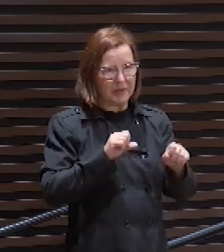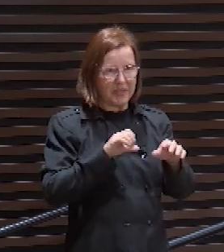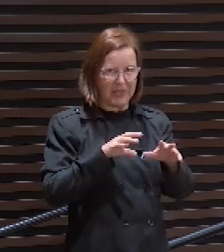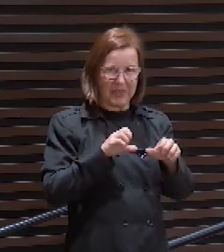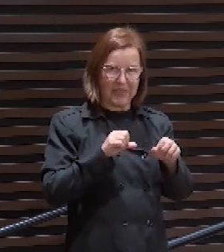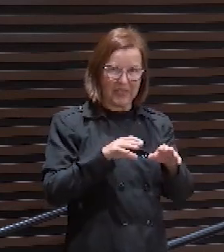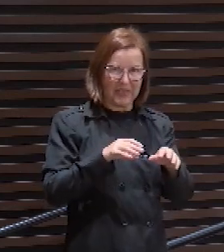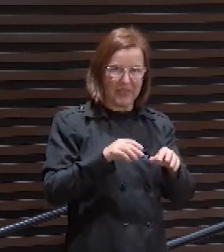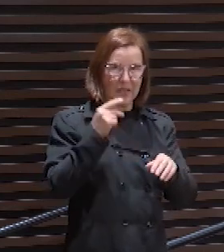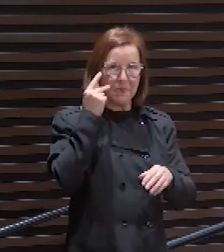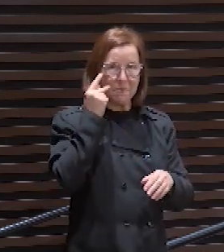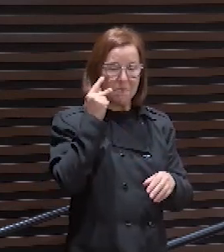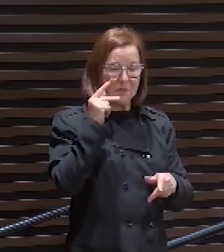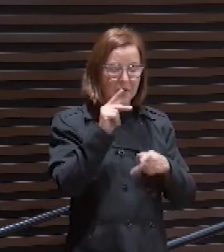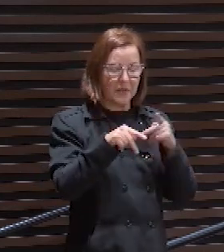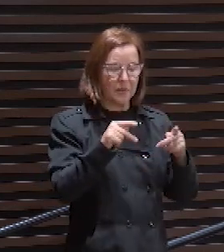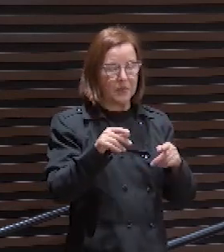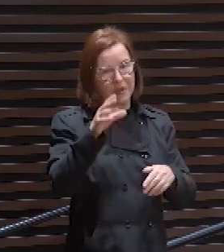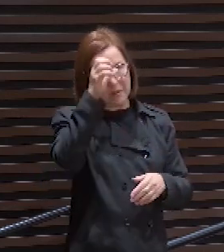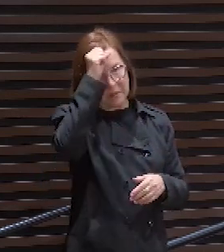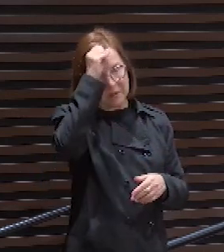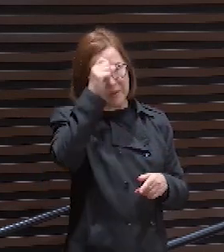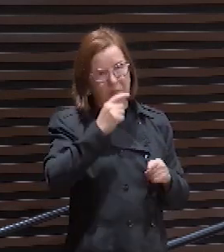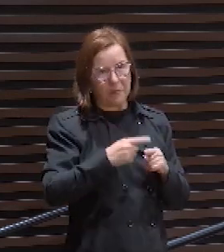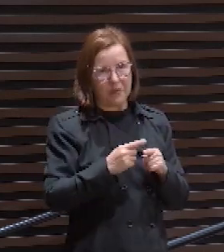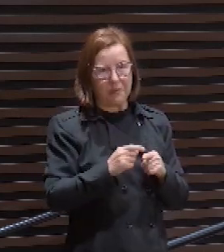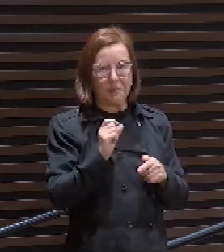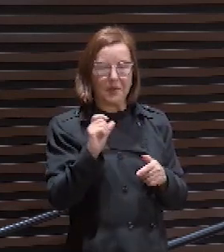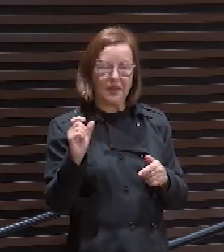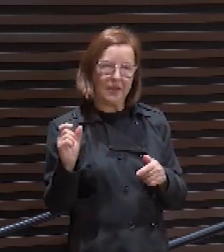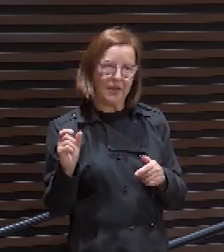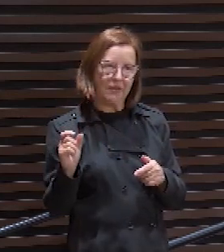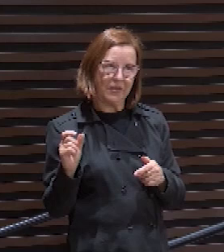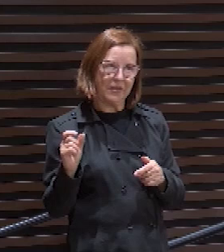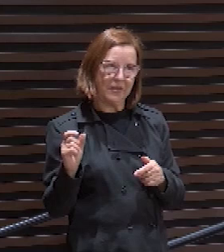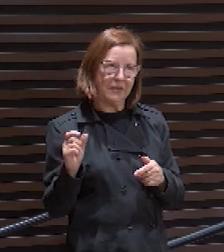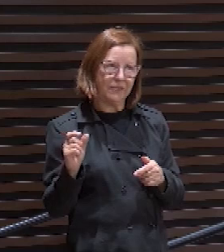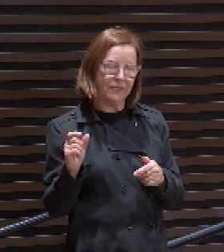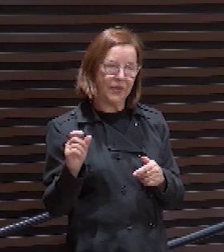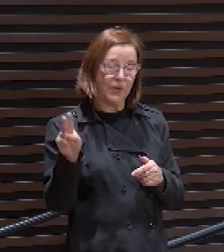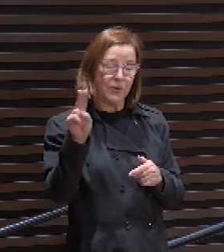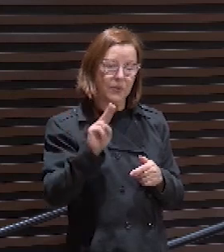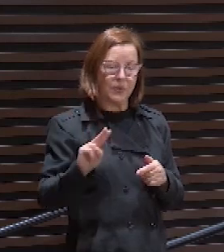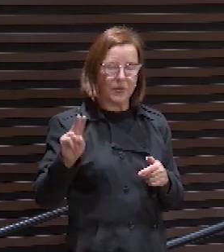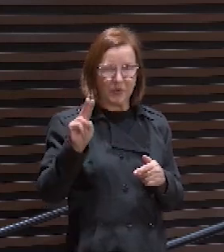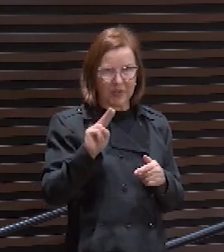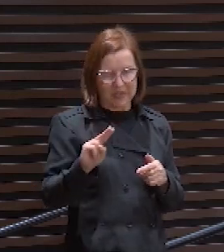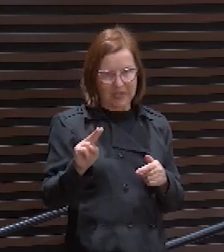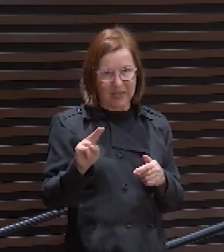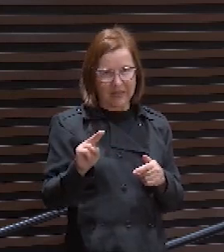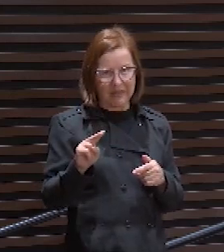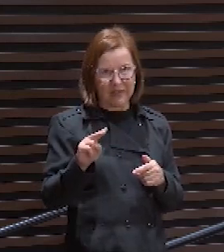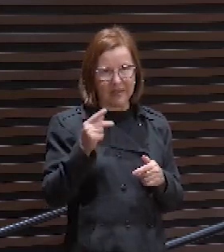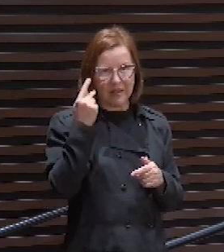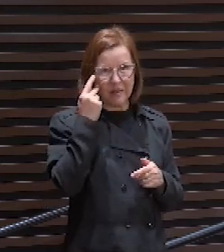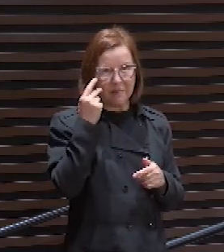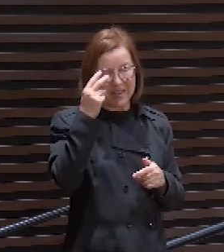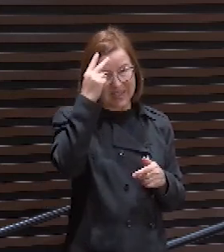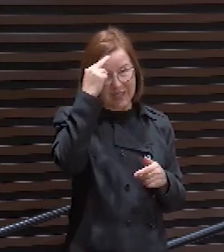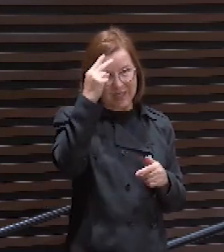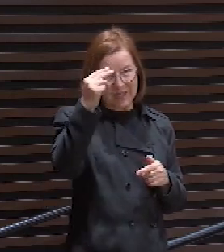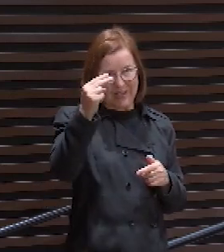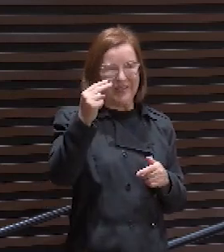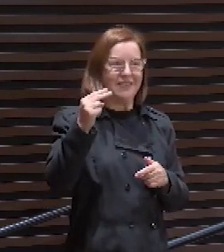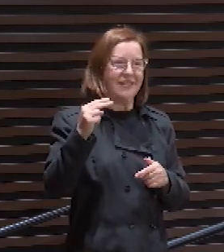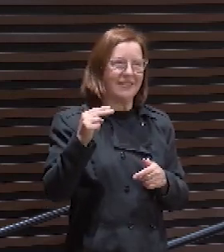pudessem aprender. Porque as parábolas são isso. As parábolas nada mais são do que histórias que Jesus